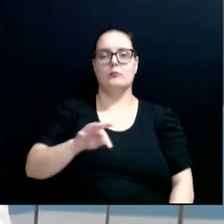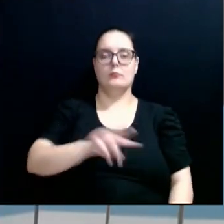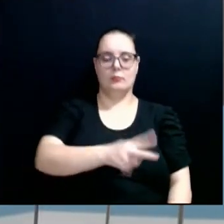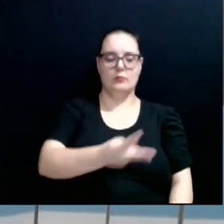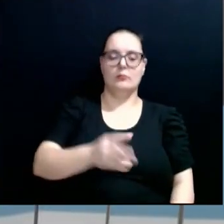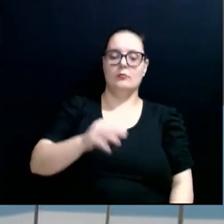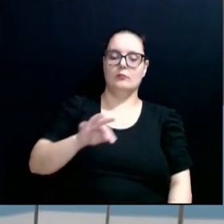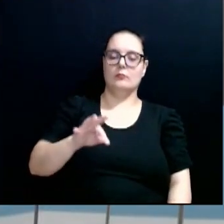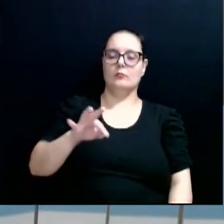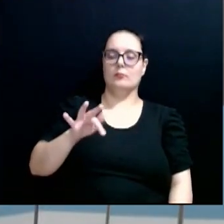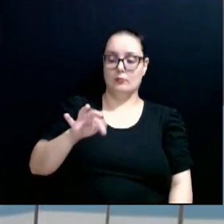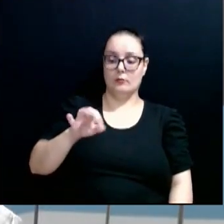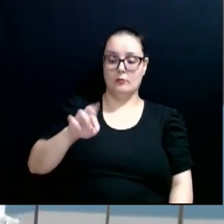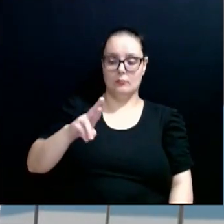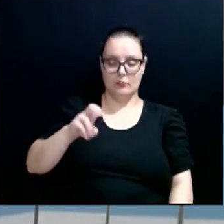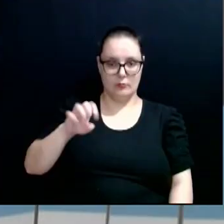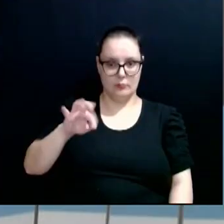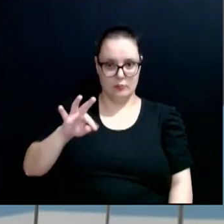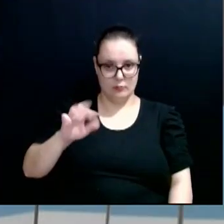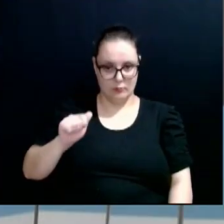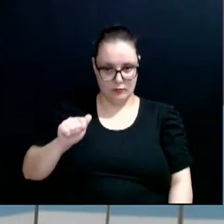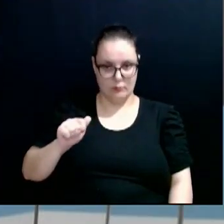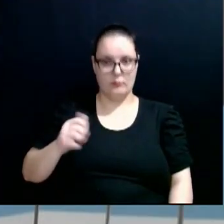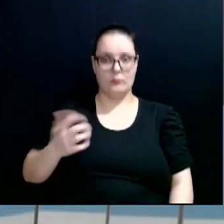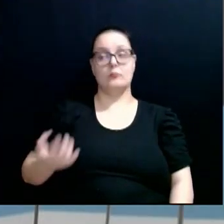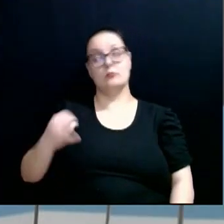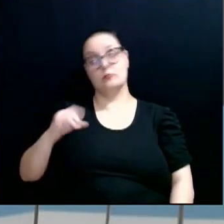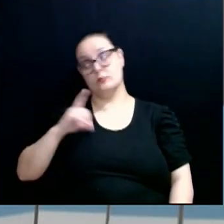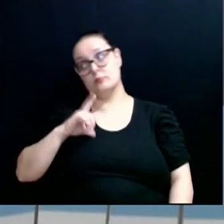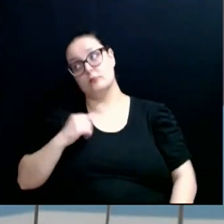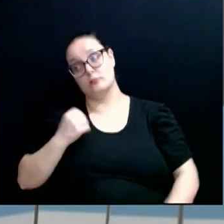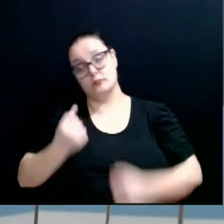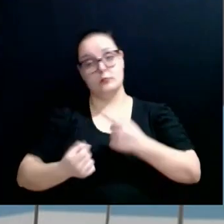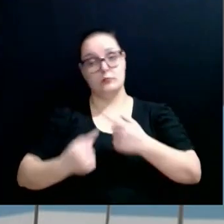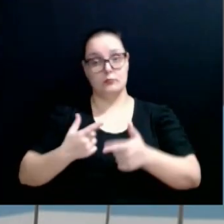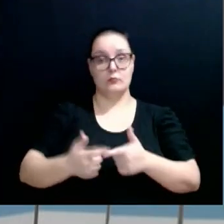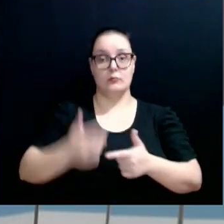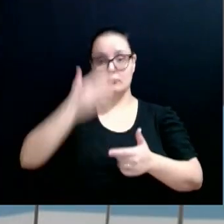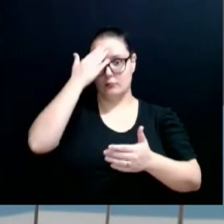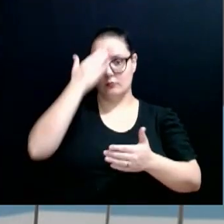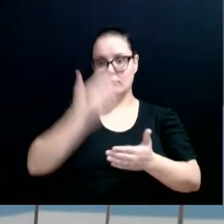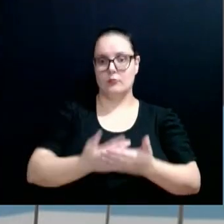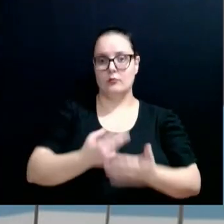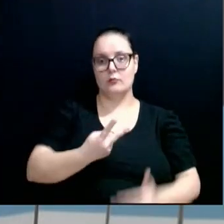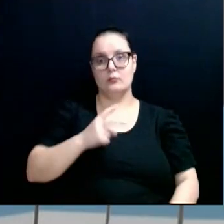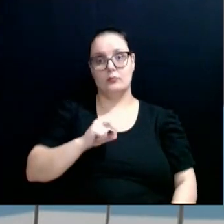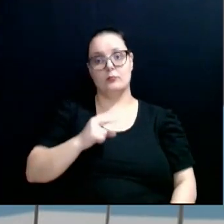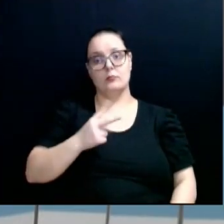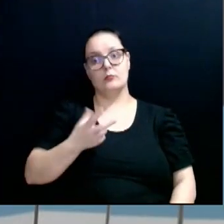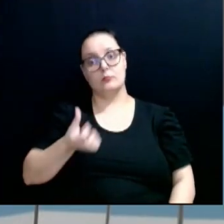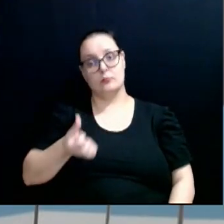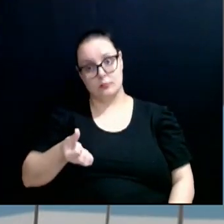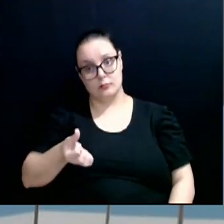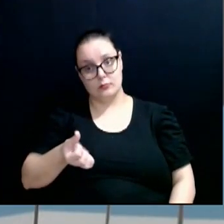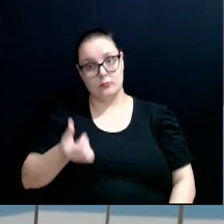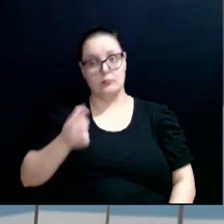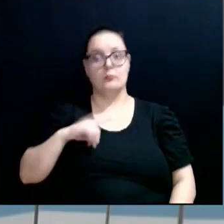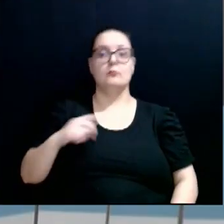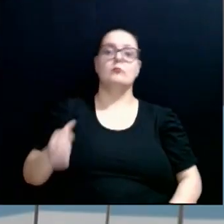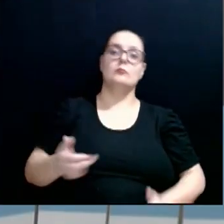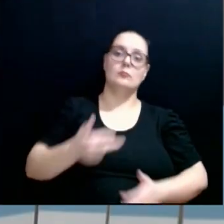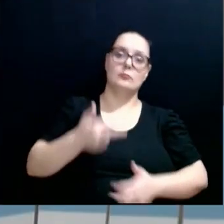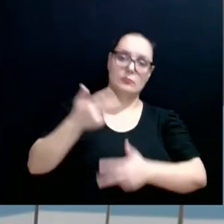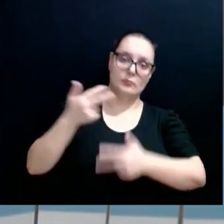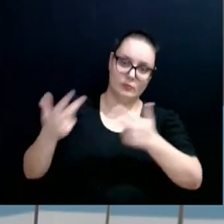problema. Então a gente acredita aí que no ano de 2026 aí a gente tenha novidades, né? Não dá para te